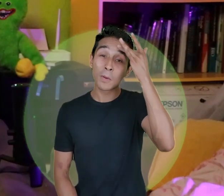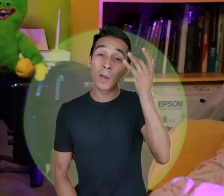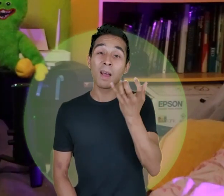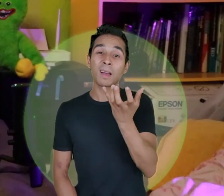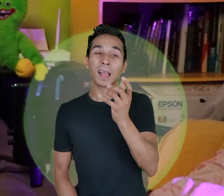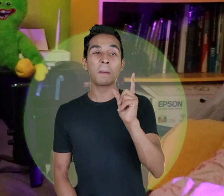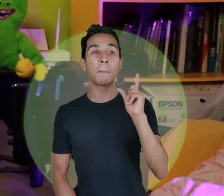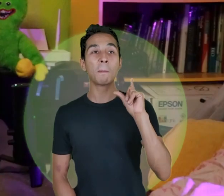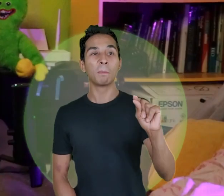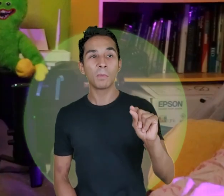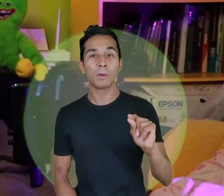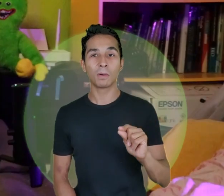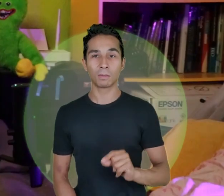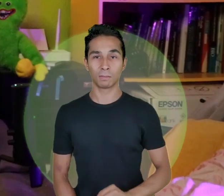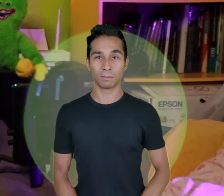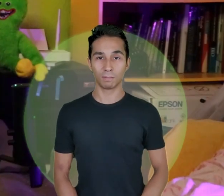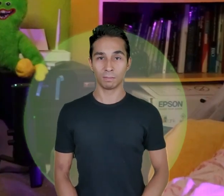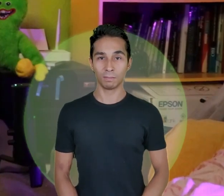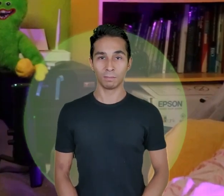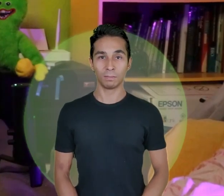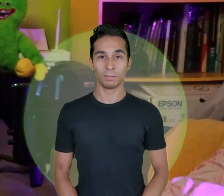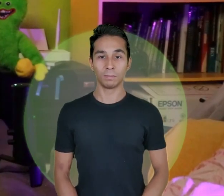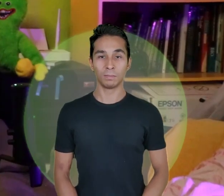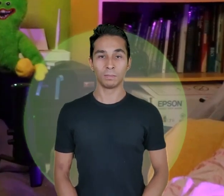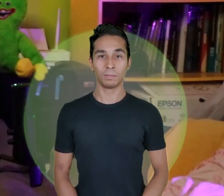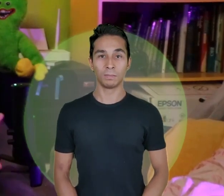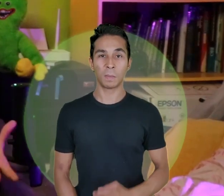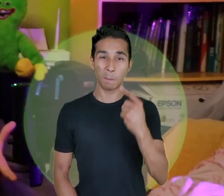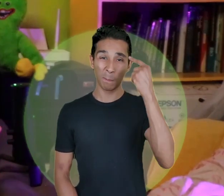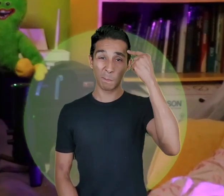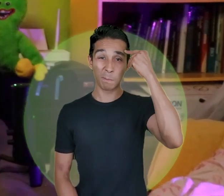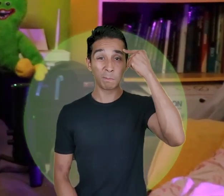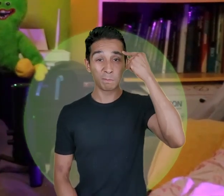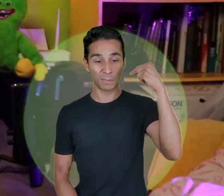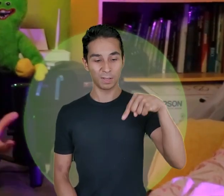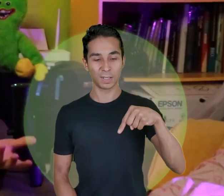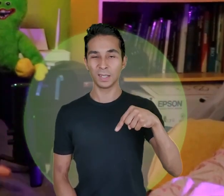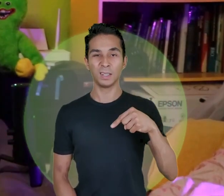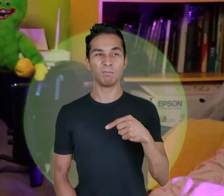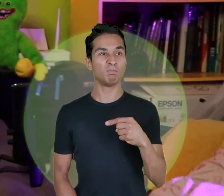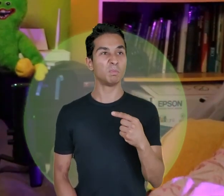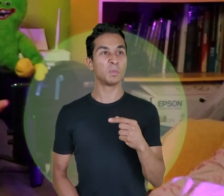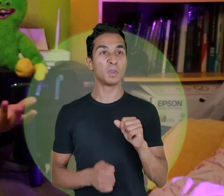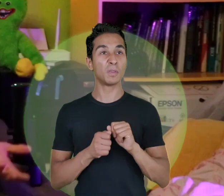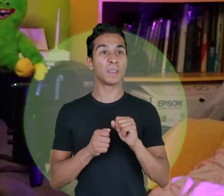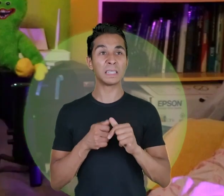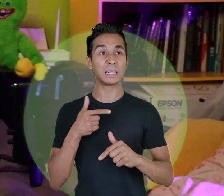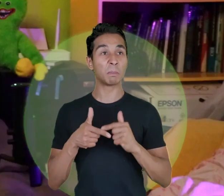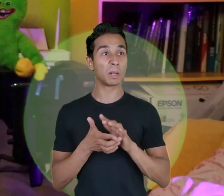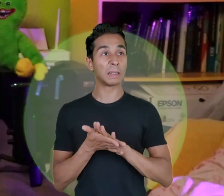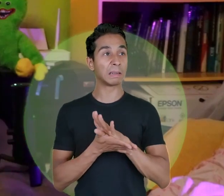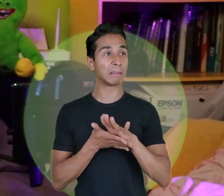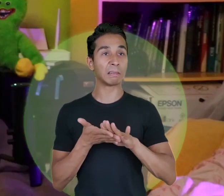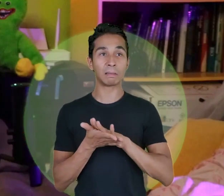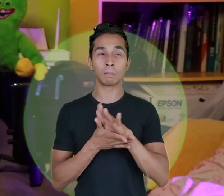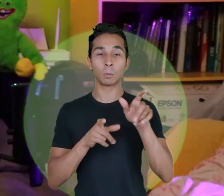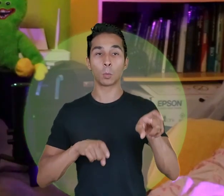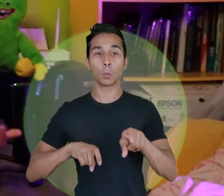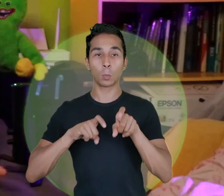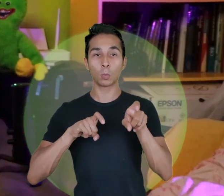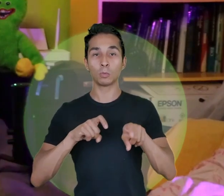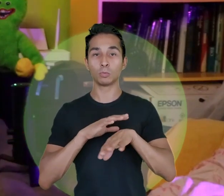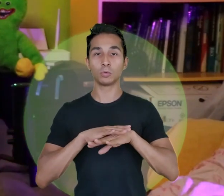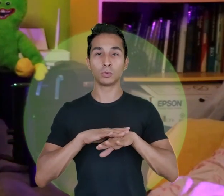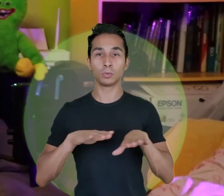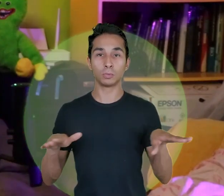ir embora, ou tipo, não verem, tipo, não tem nada pra fazer aqui, aqui é praticamente uma zona rural, a